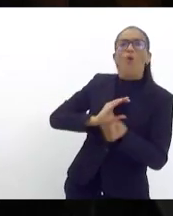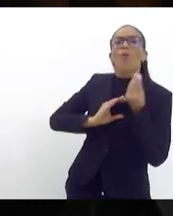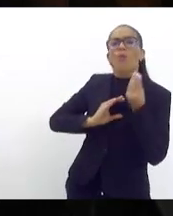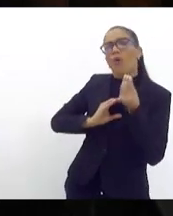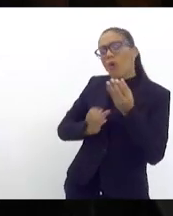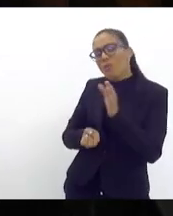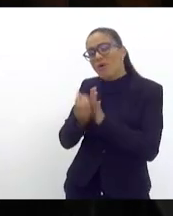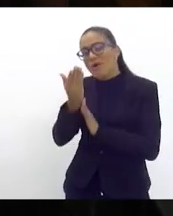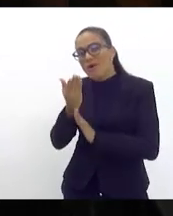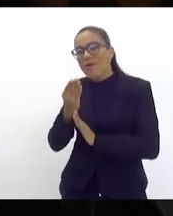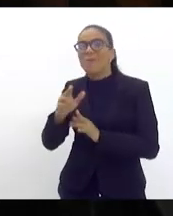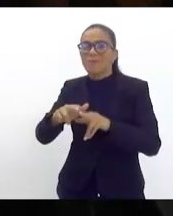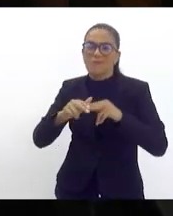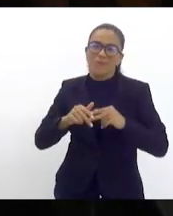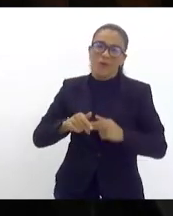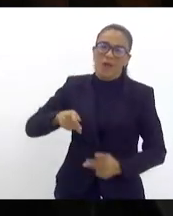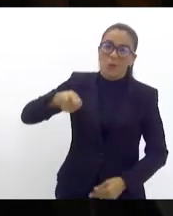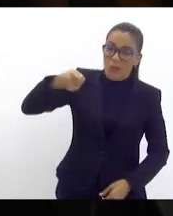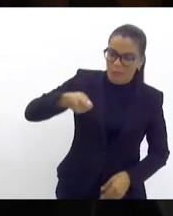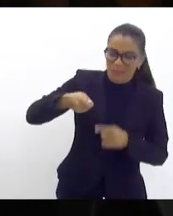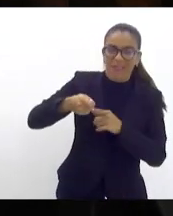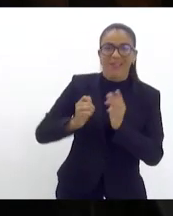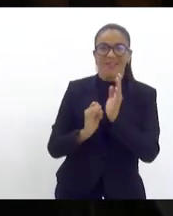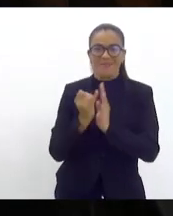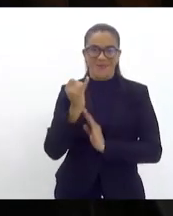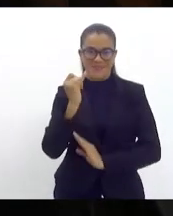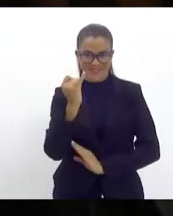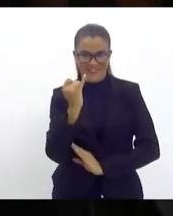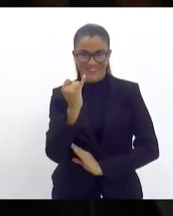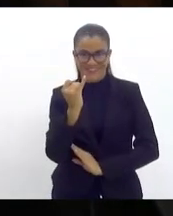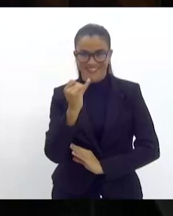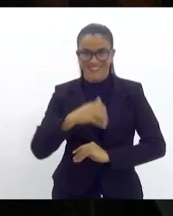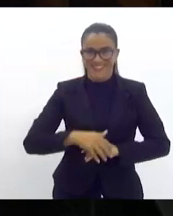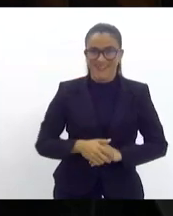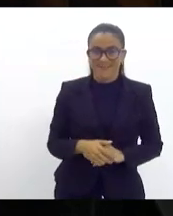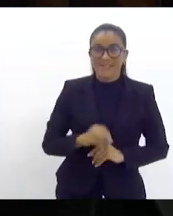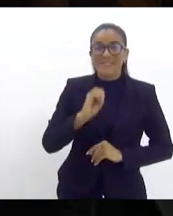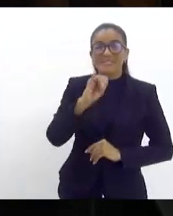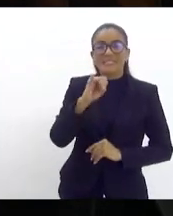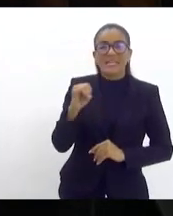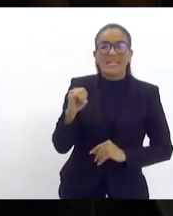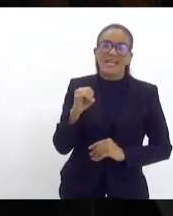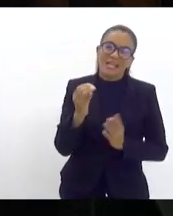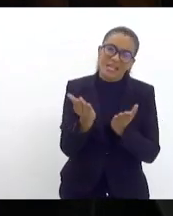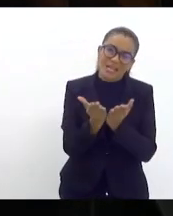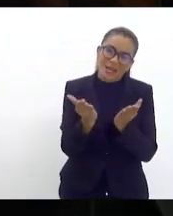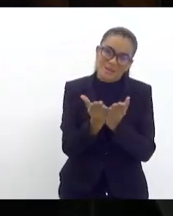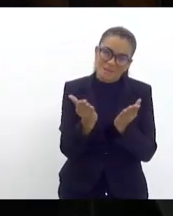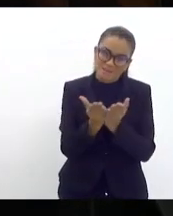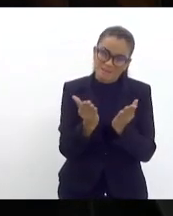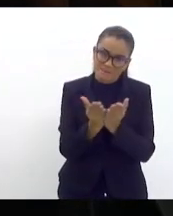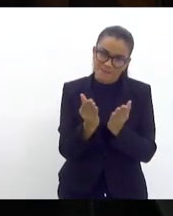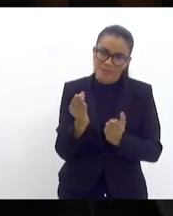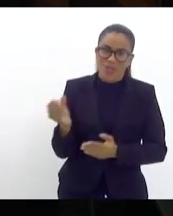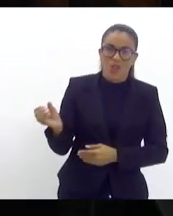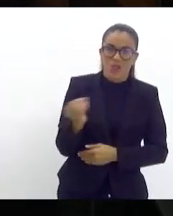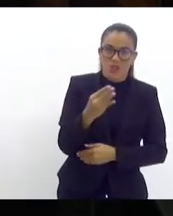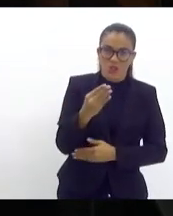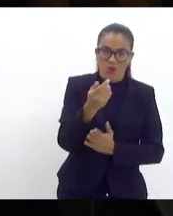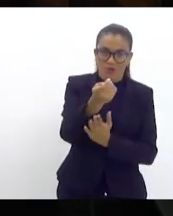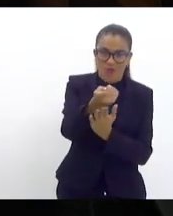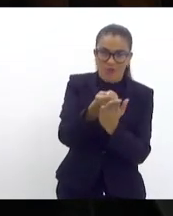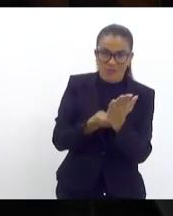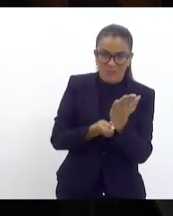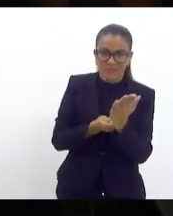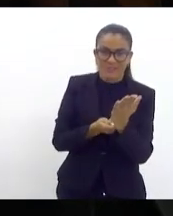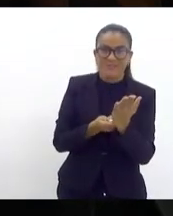do imposto se a gente for lá no Novo Testamento Tem sempre a figura lá